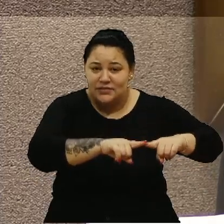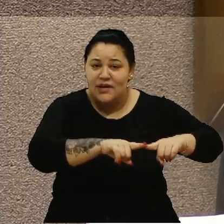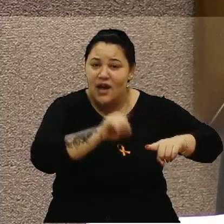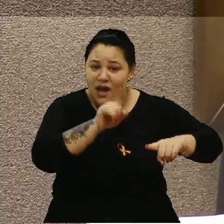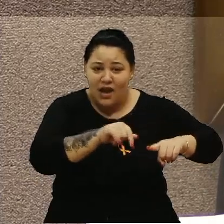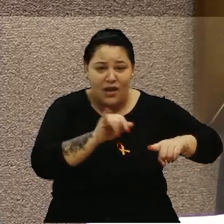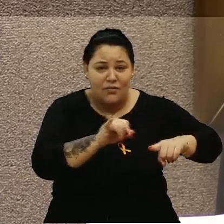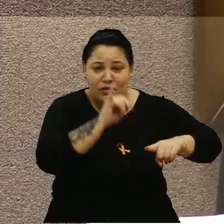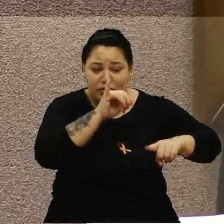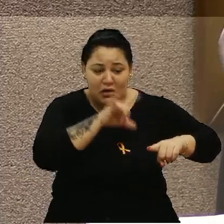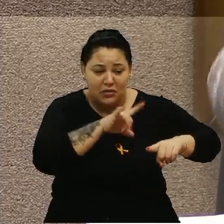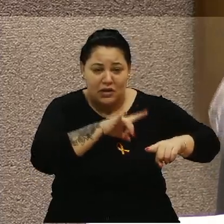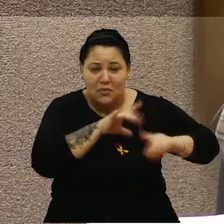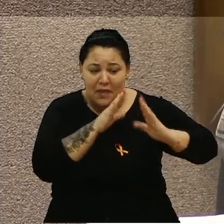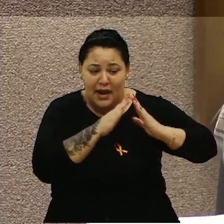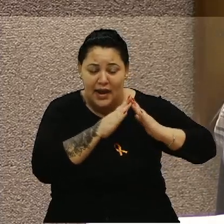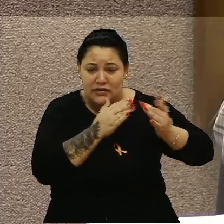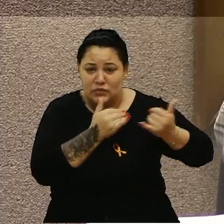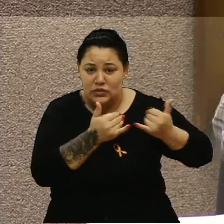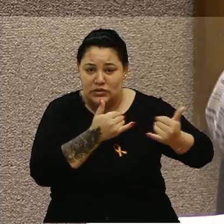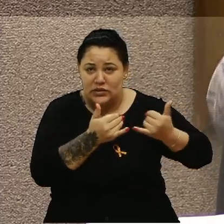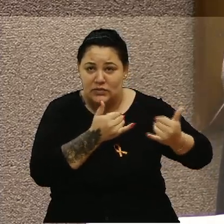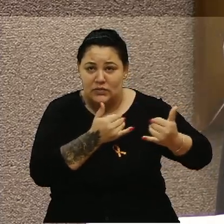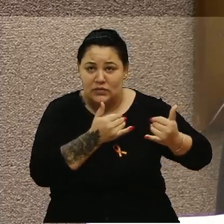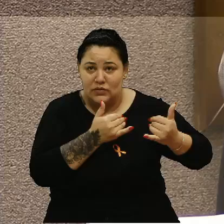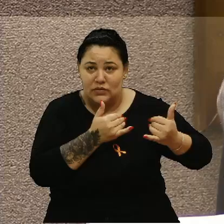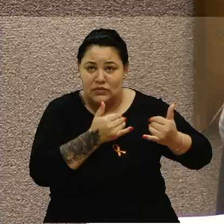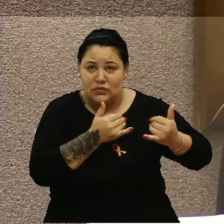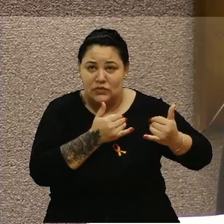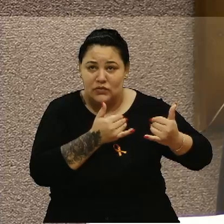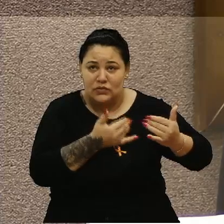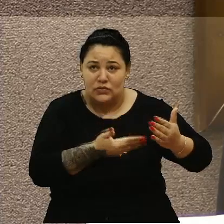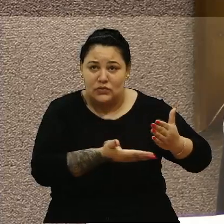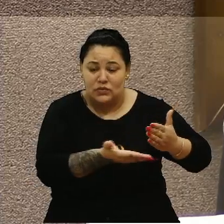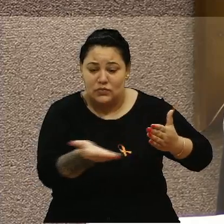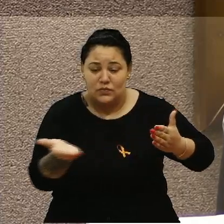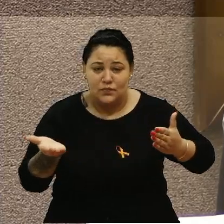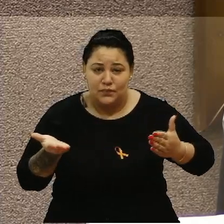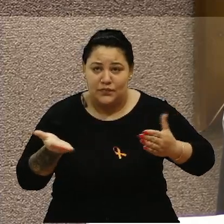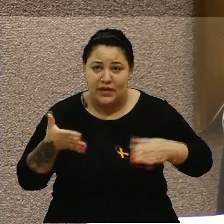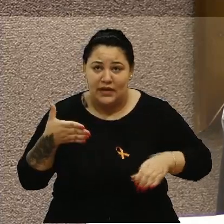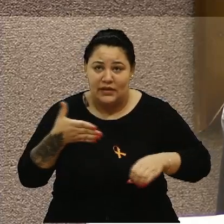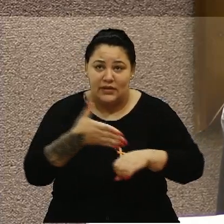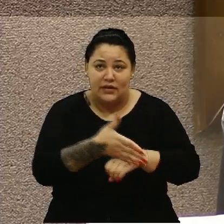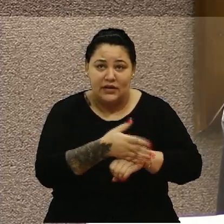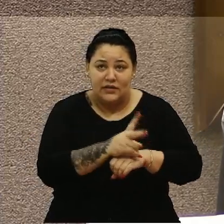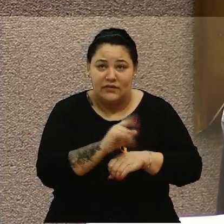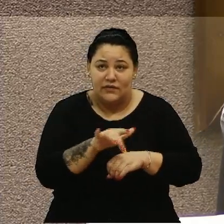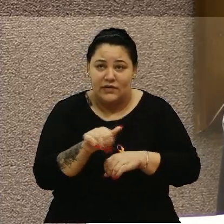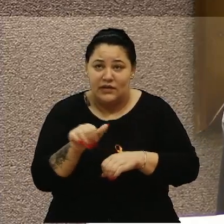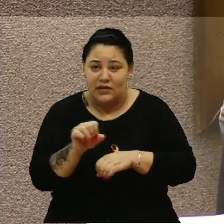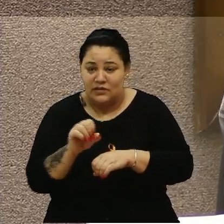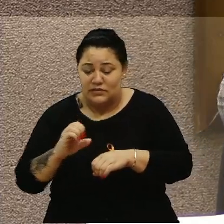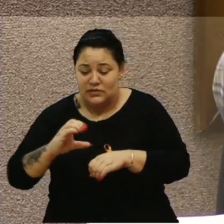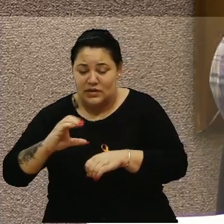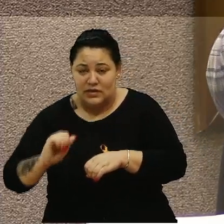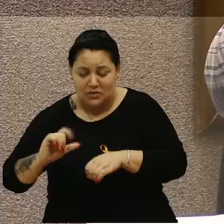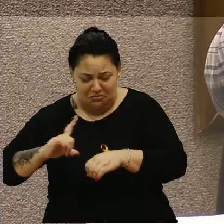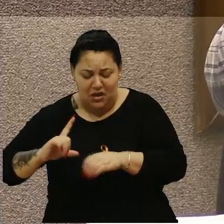uma propriedade ali no condomínio, ali na entrada de Vila Seca, e